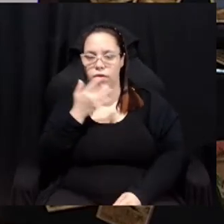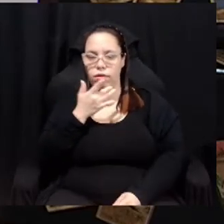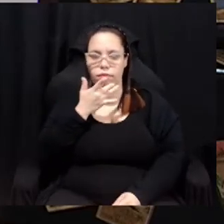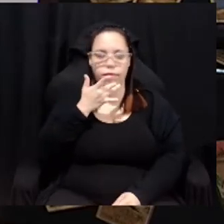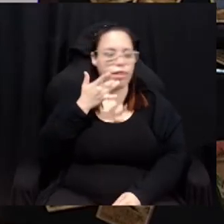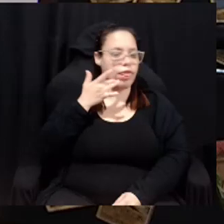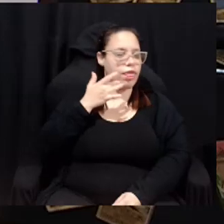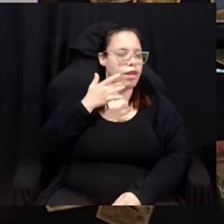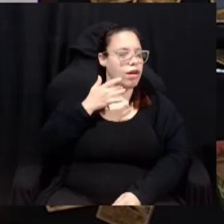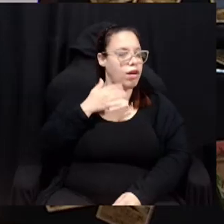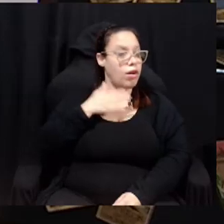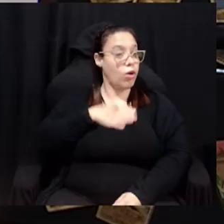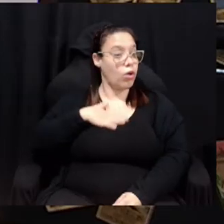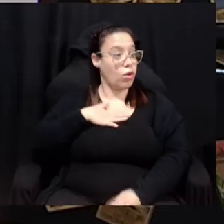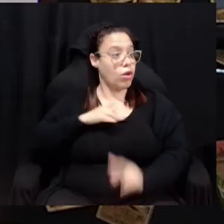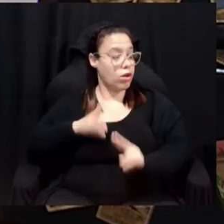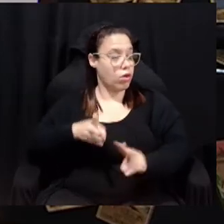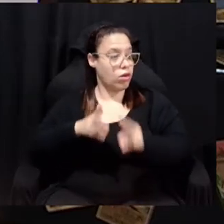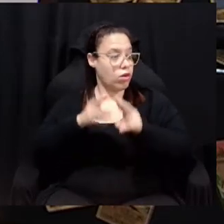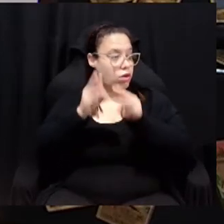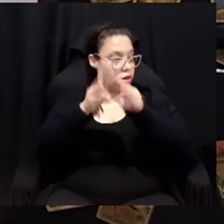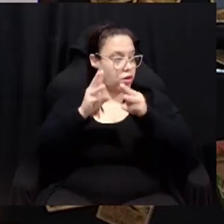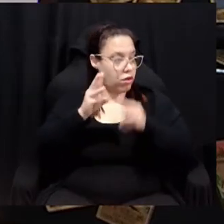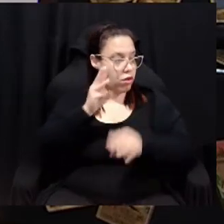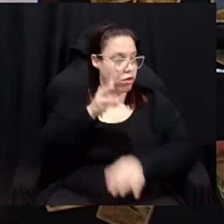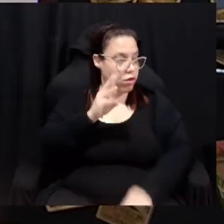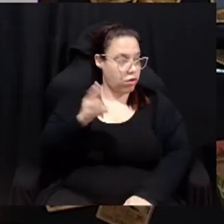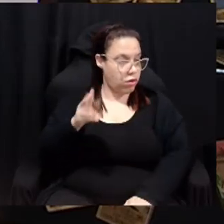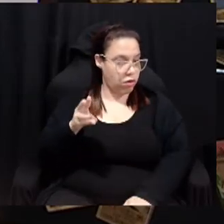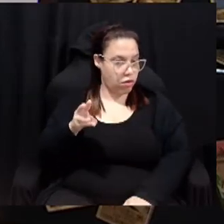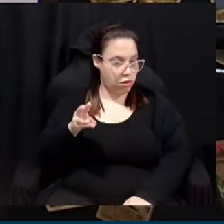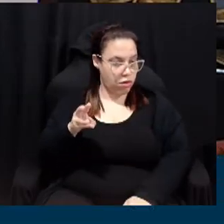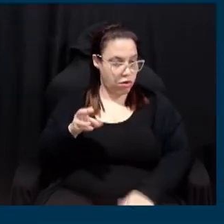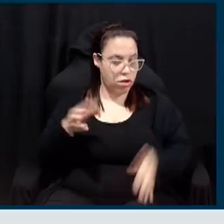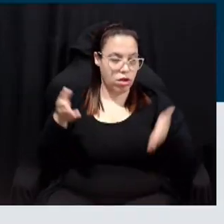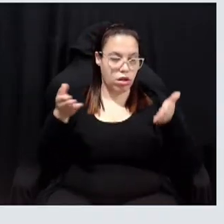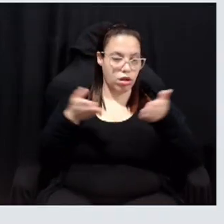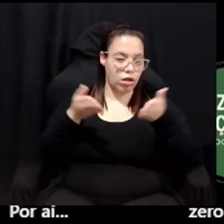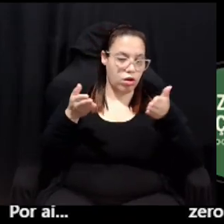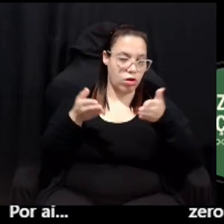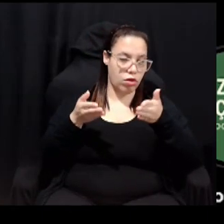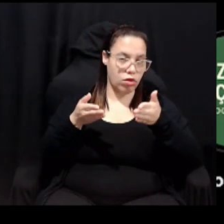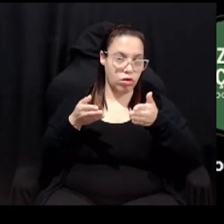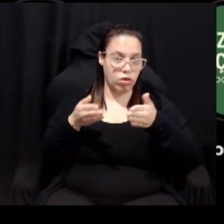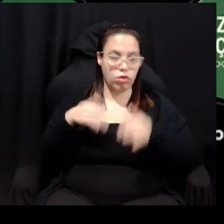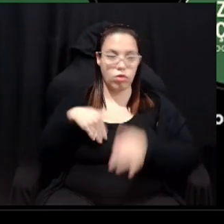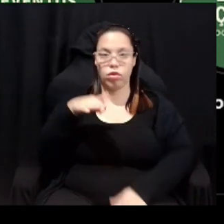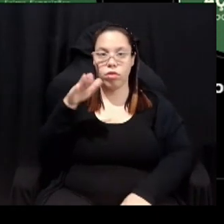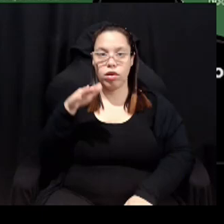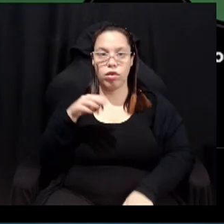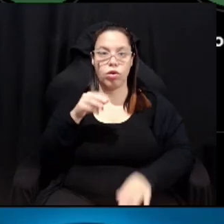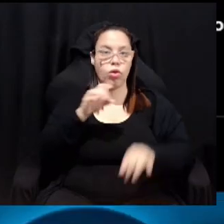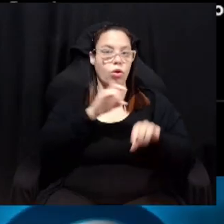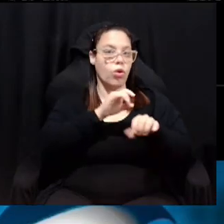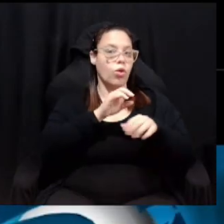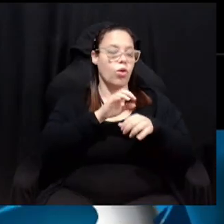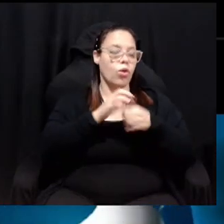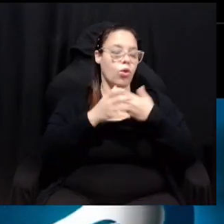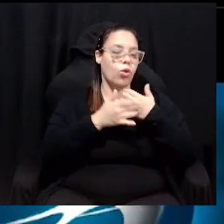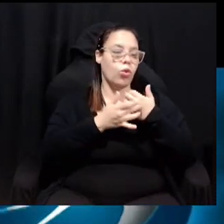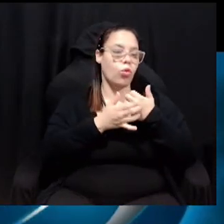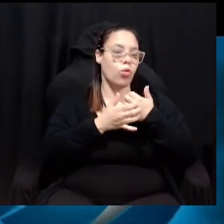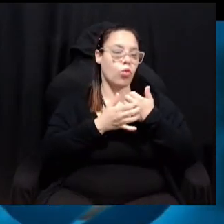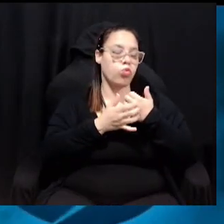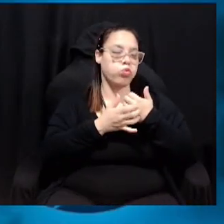site. Foi assim que nasceu o digital e até hoje sempre caminhando mais. O digital é um ambiente democrático